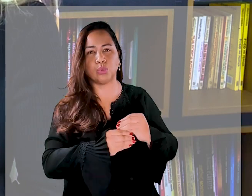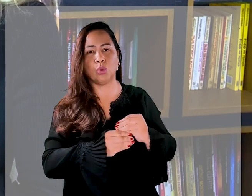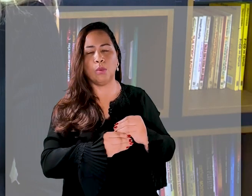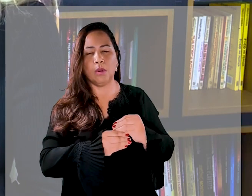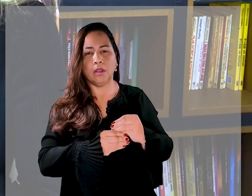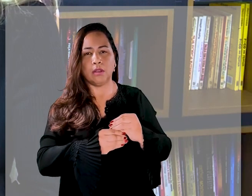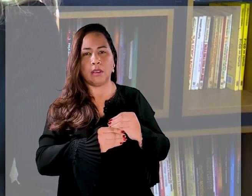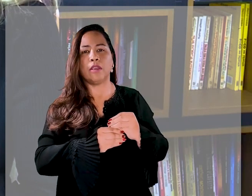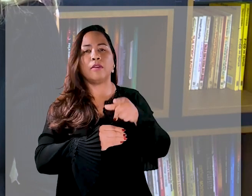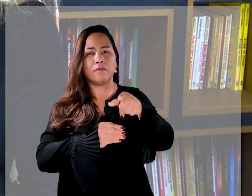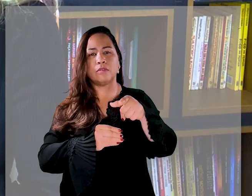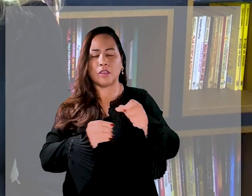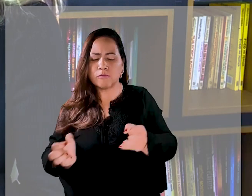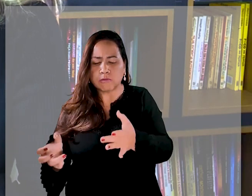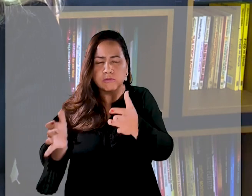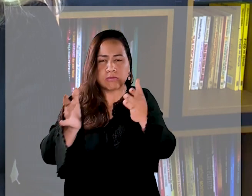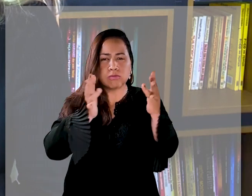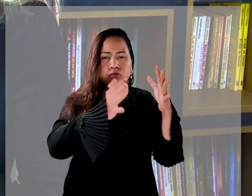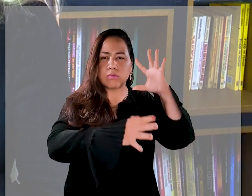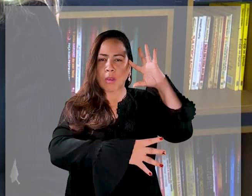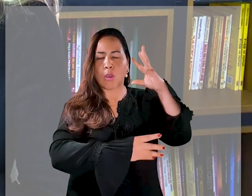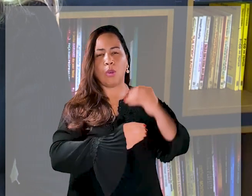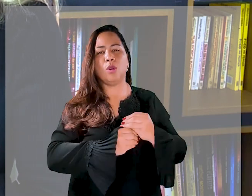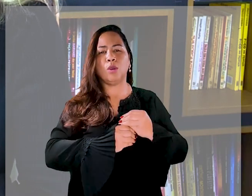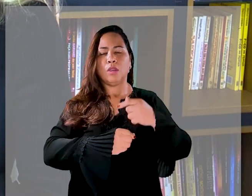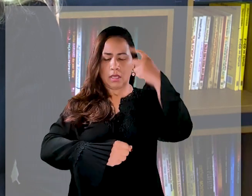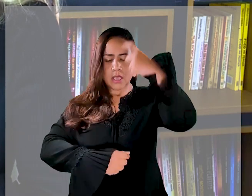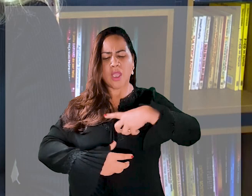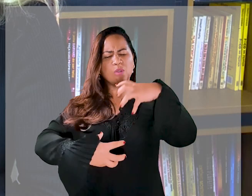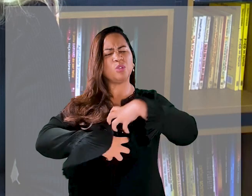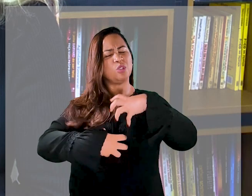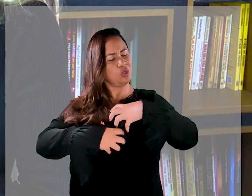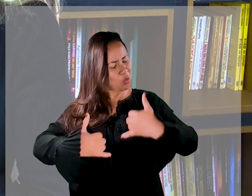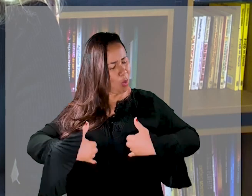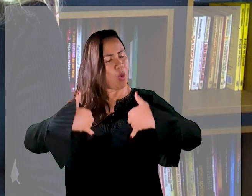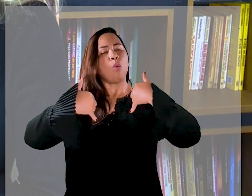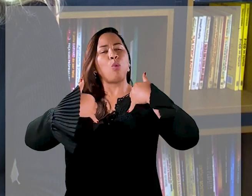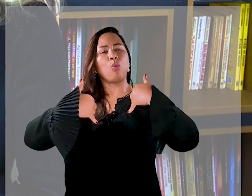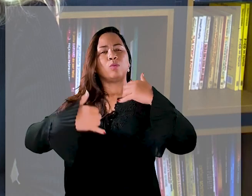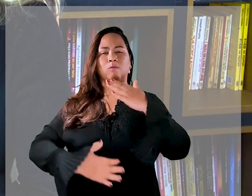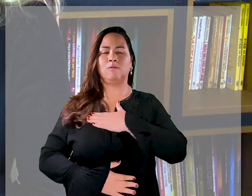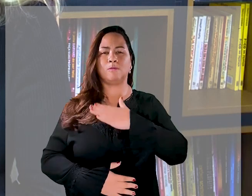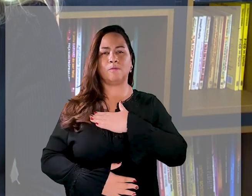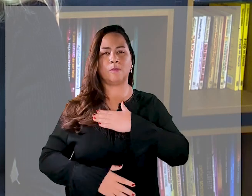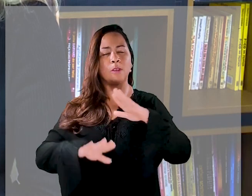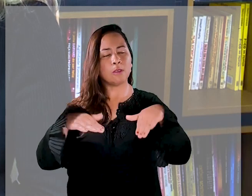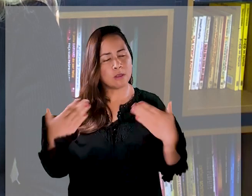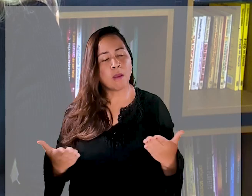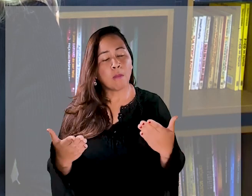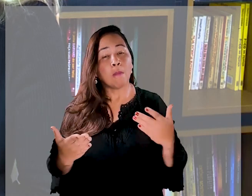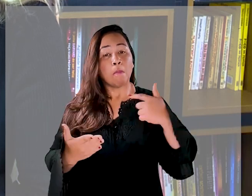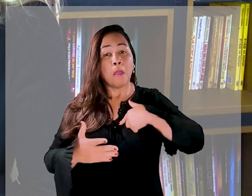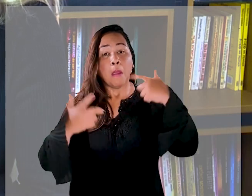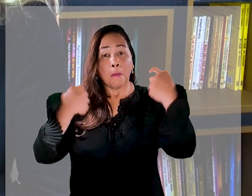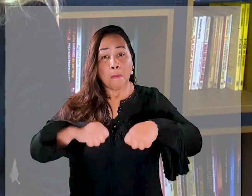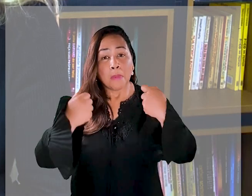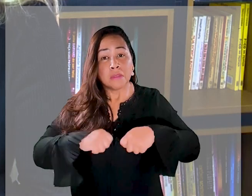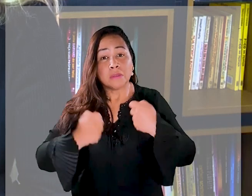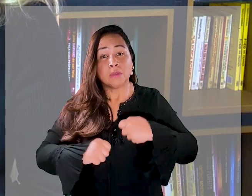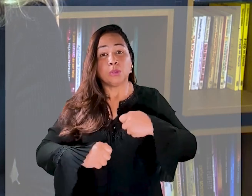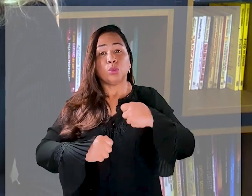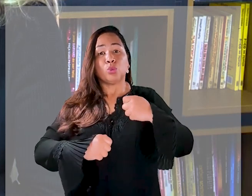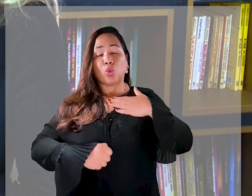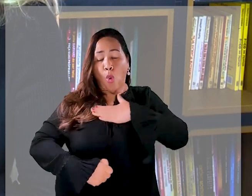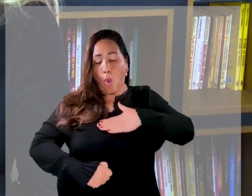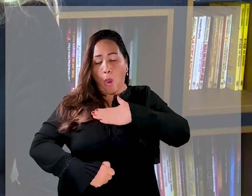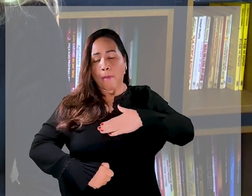Mas mesmo assim, me orgulha ser quem eu sou. Então, eu preciso agradar a mim. E quando eu agrado